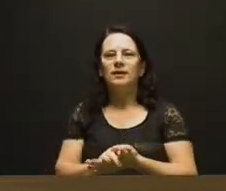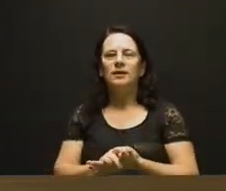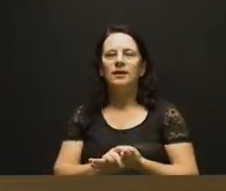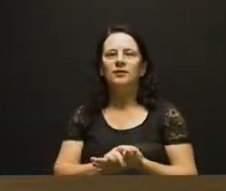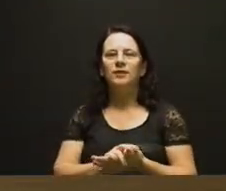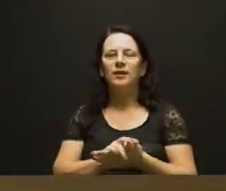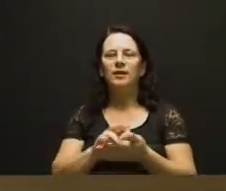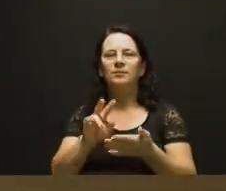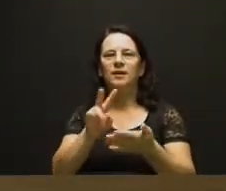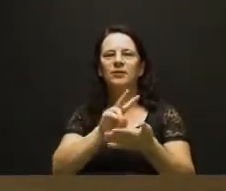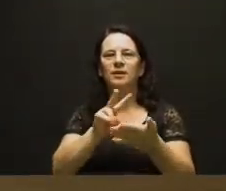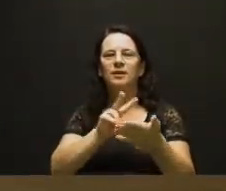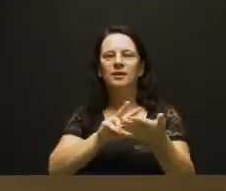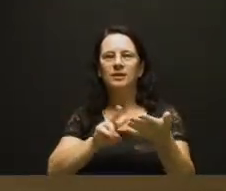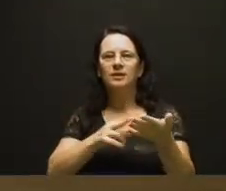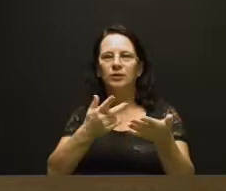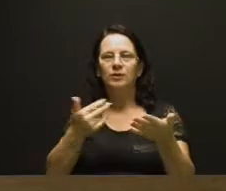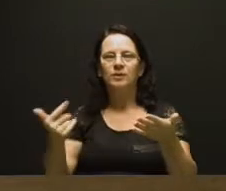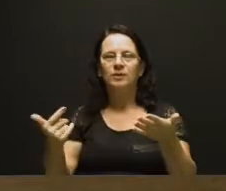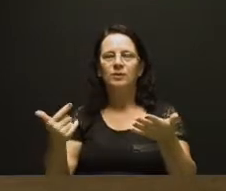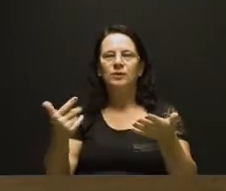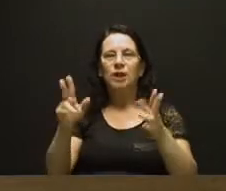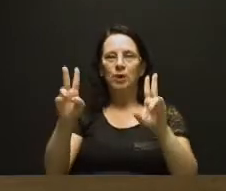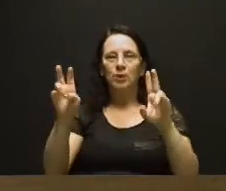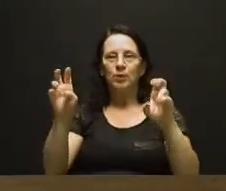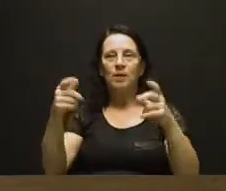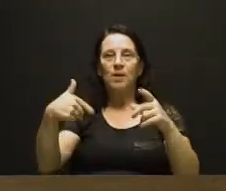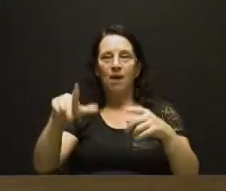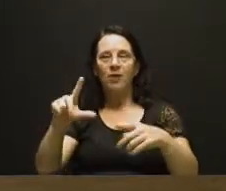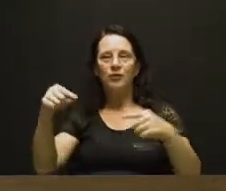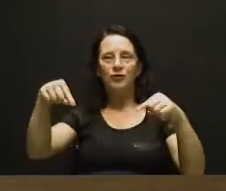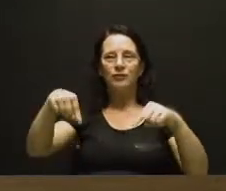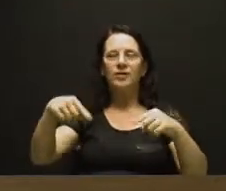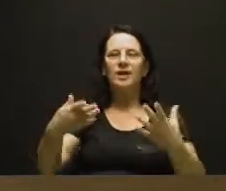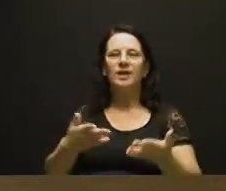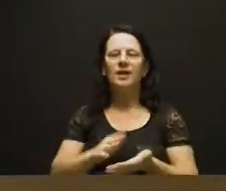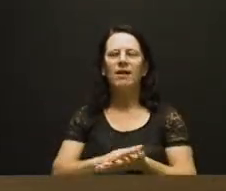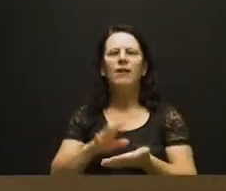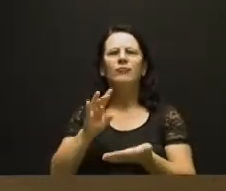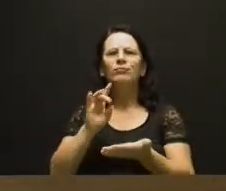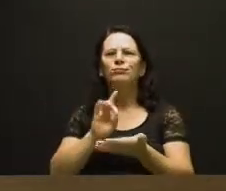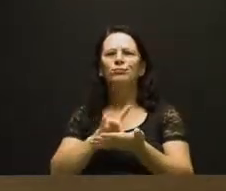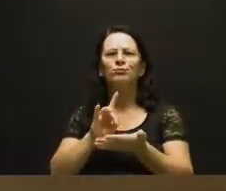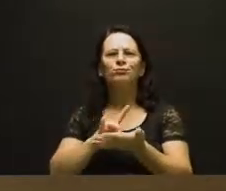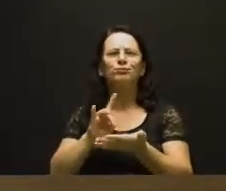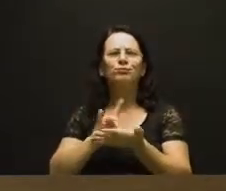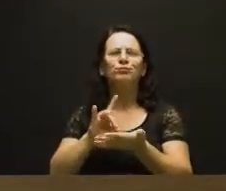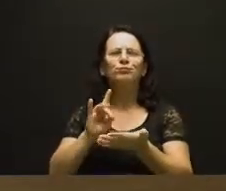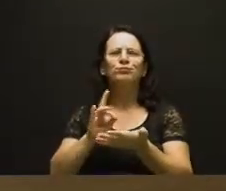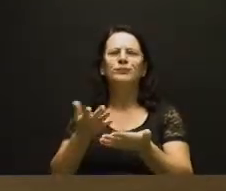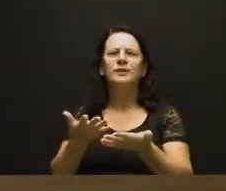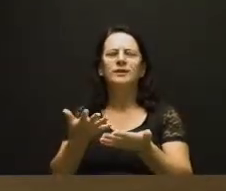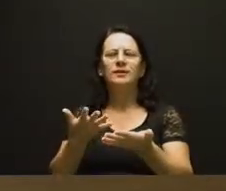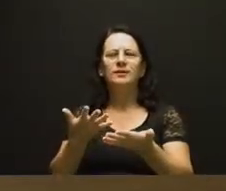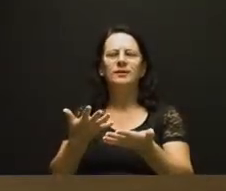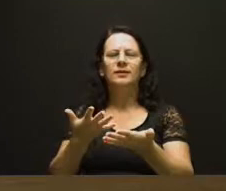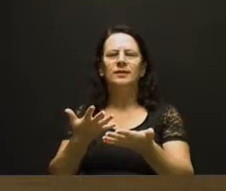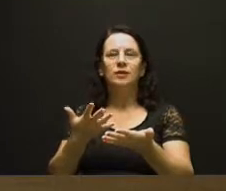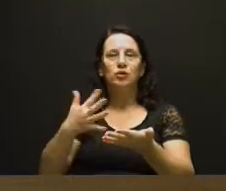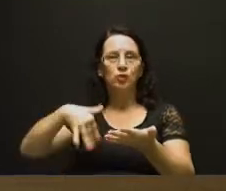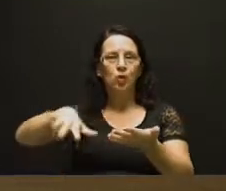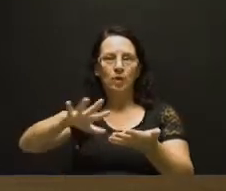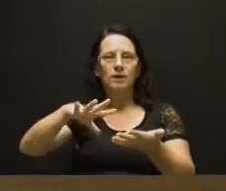estava lendo algumas questões relacionadas ao sistema antes de vir aqui e é um verdadeiro retrocesso mas não estou falando somente do município